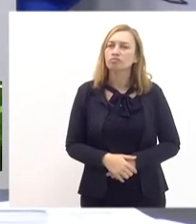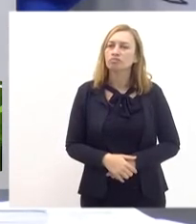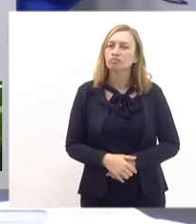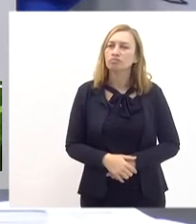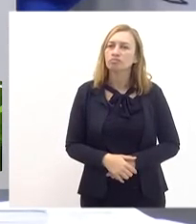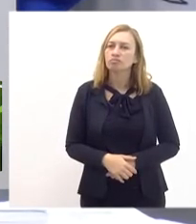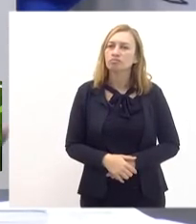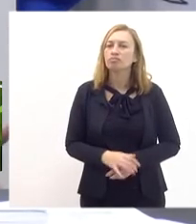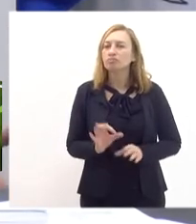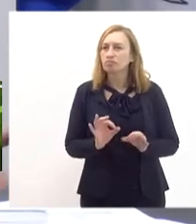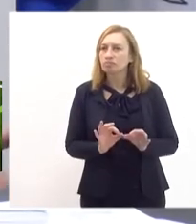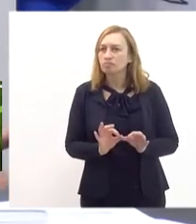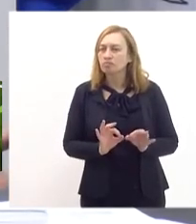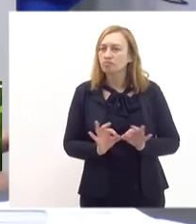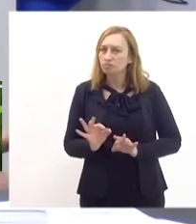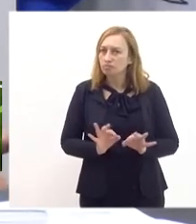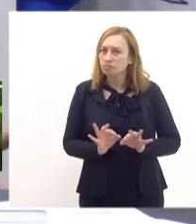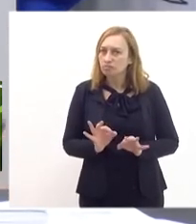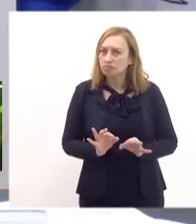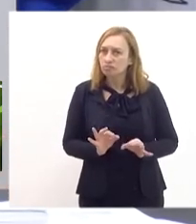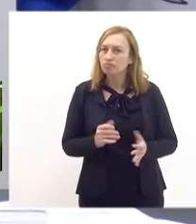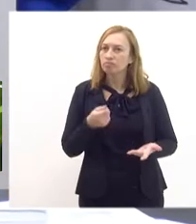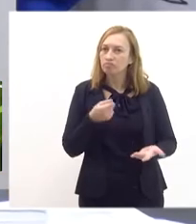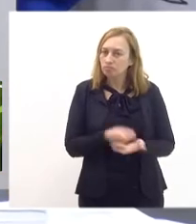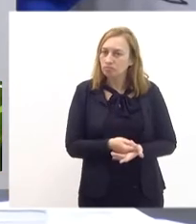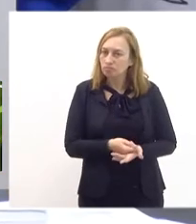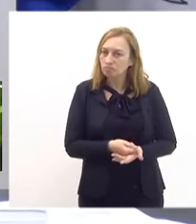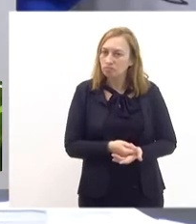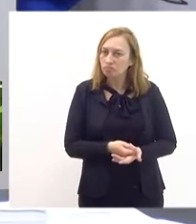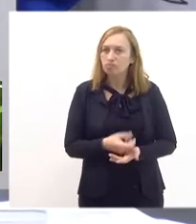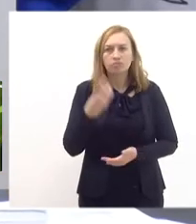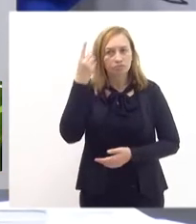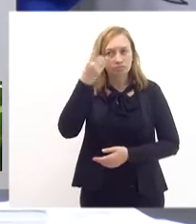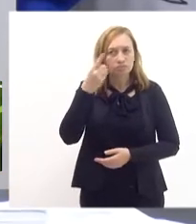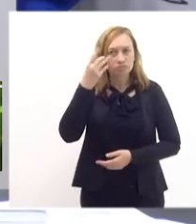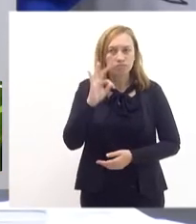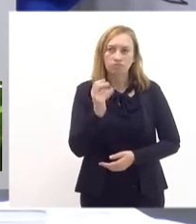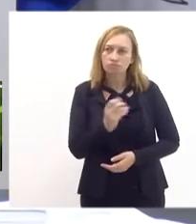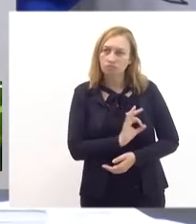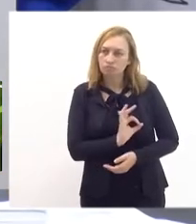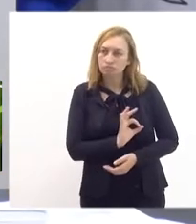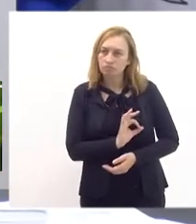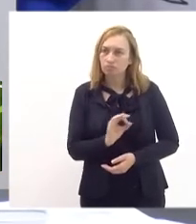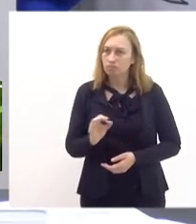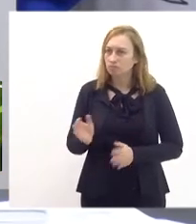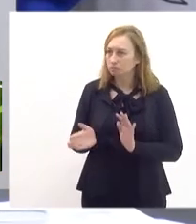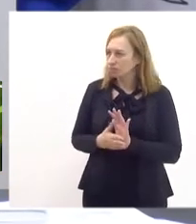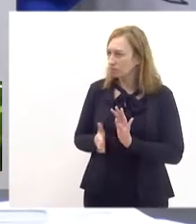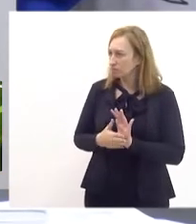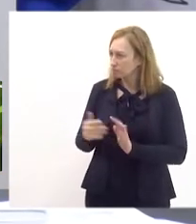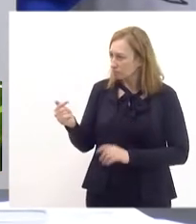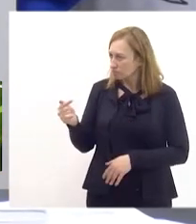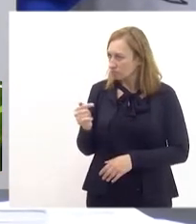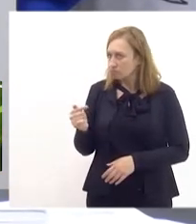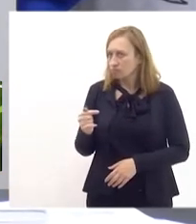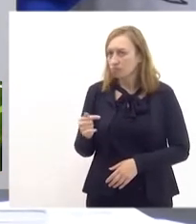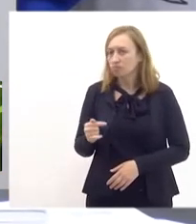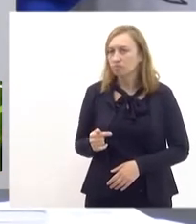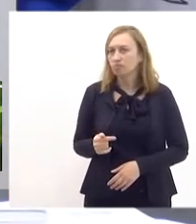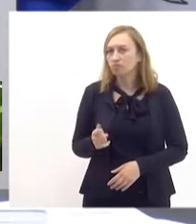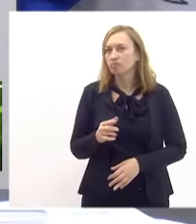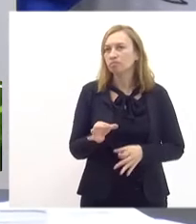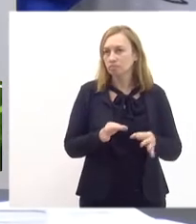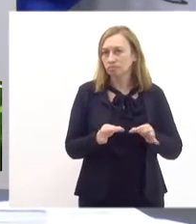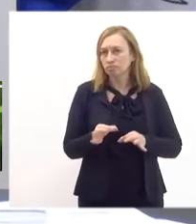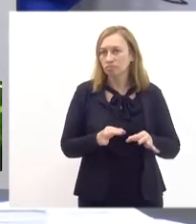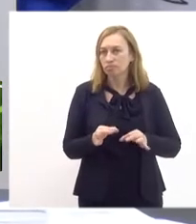para que o programa se efetivasse. A deputada Marta Rocha está propondo aqui que esse